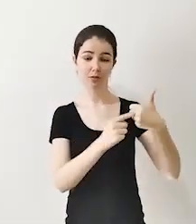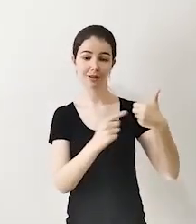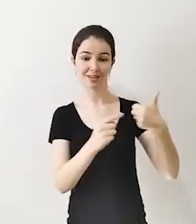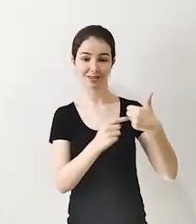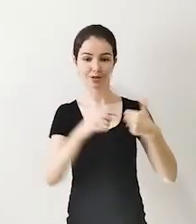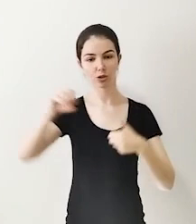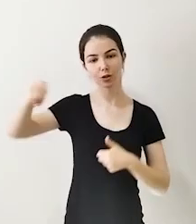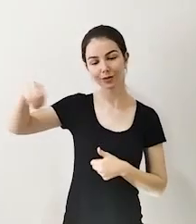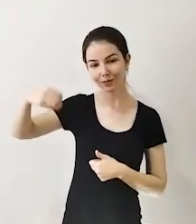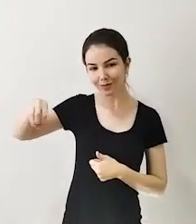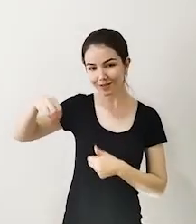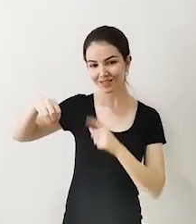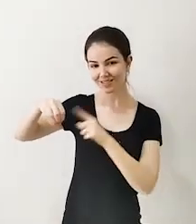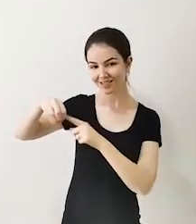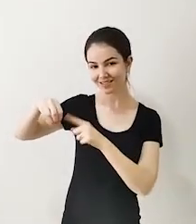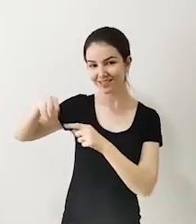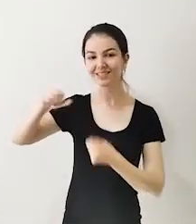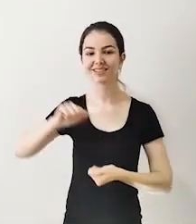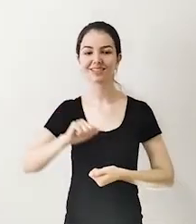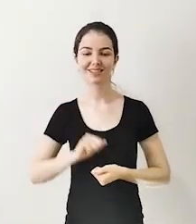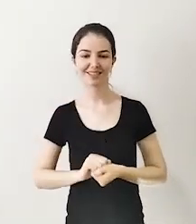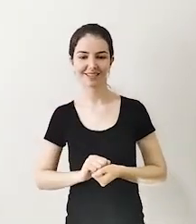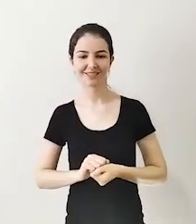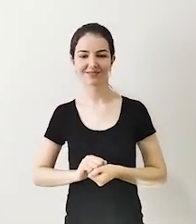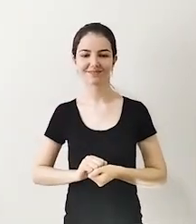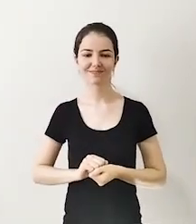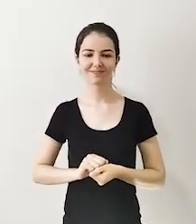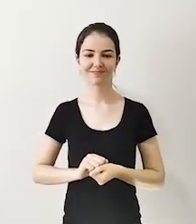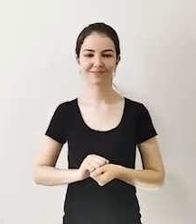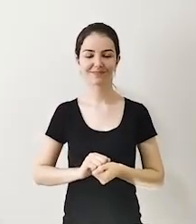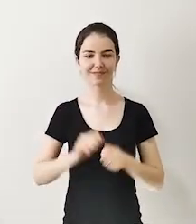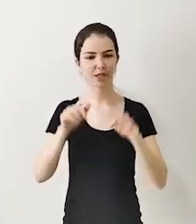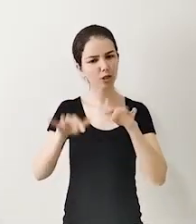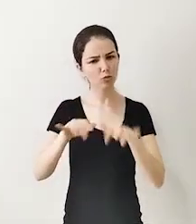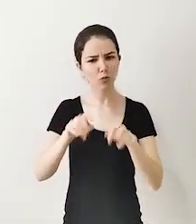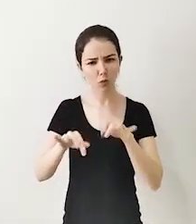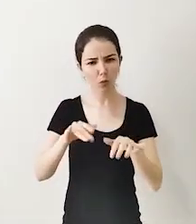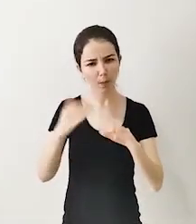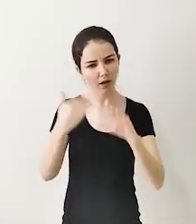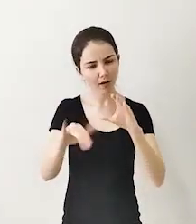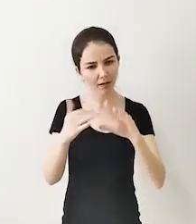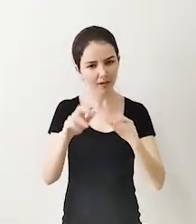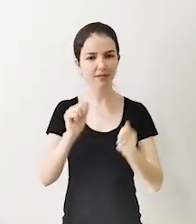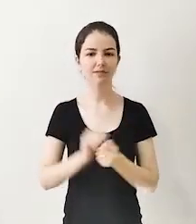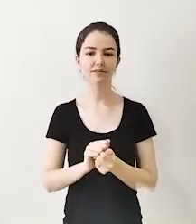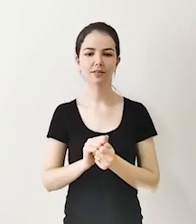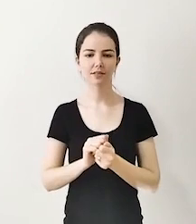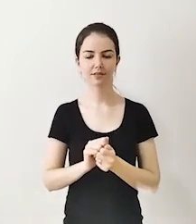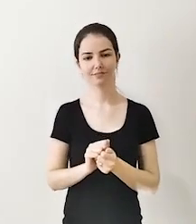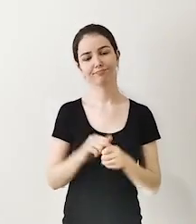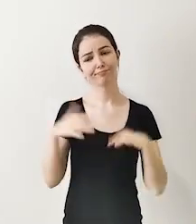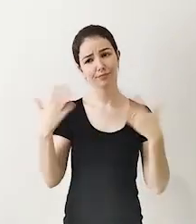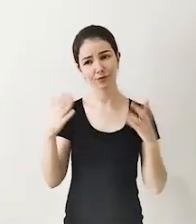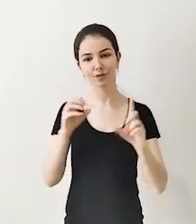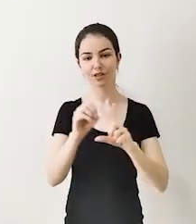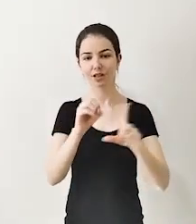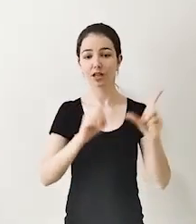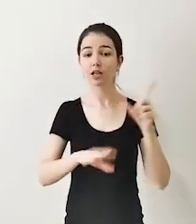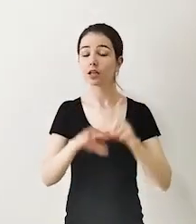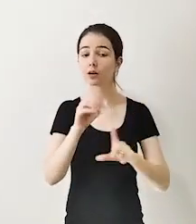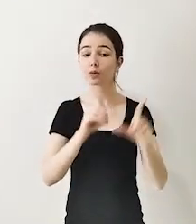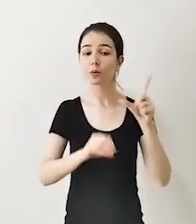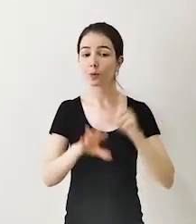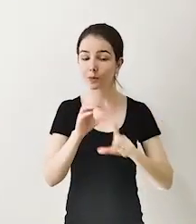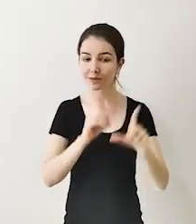aí, faz os negócios tudo, do negócio do joia, negócio do sino, negócio de comentar aí alguma coisa, enfim, qualquer